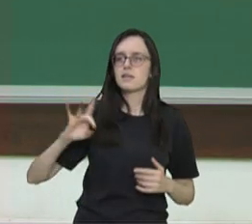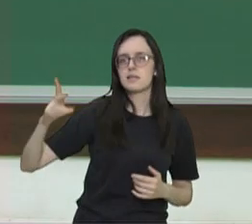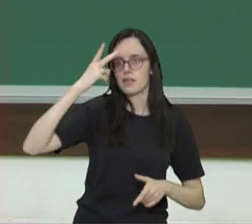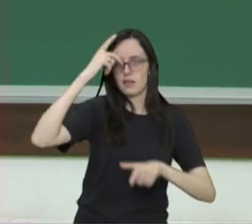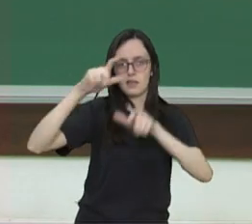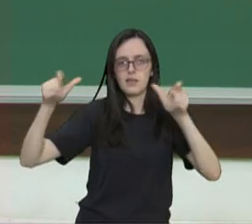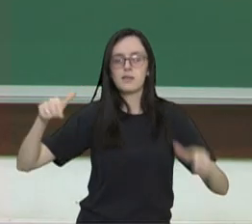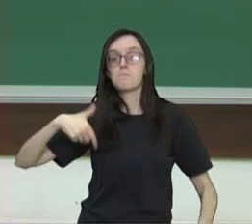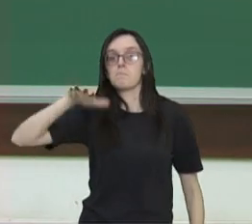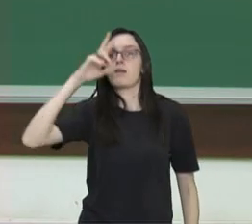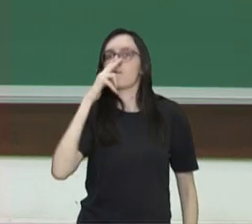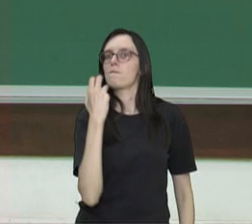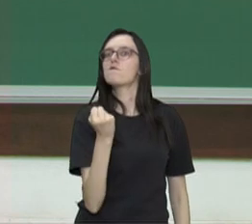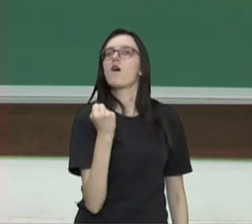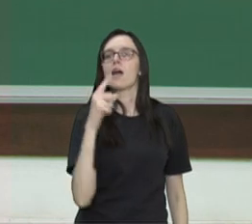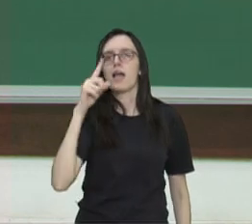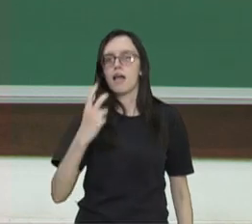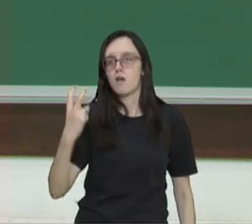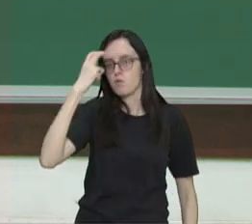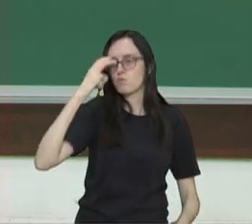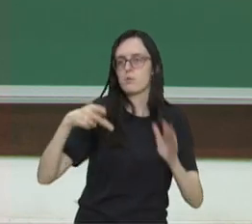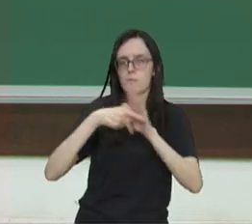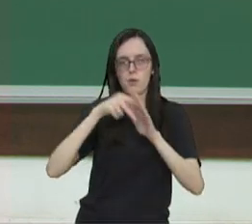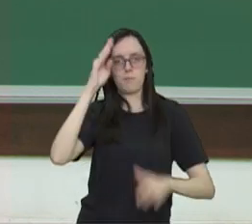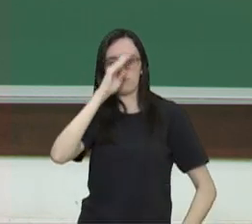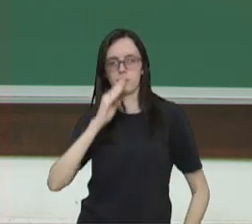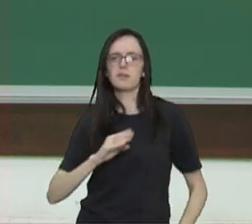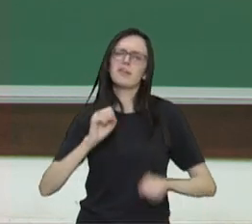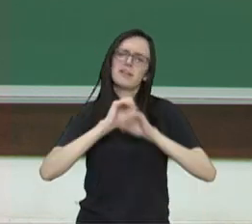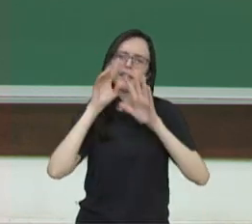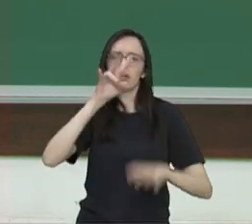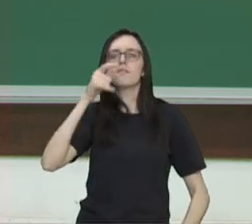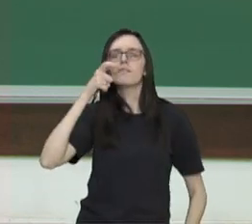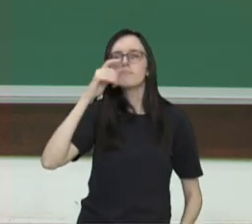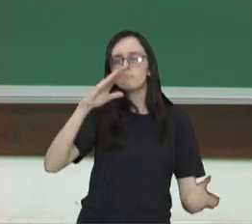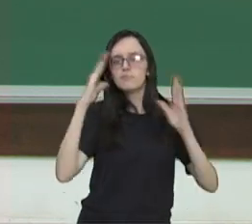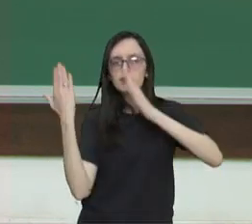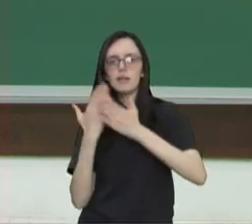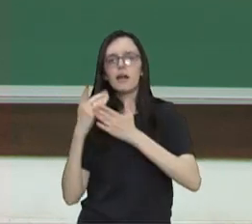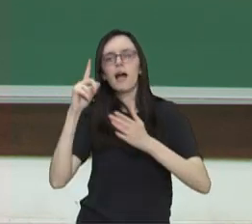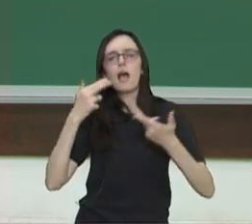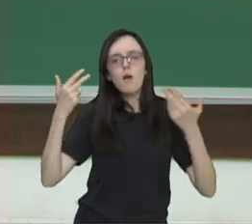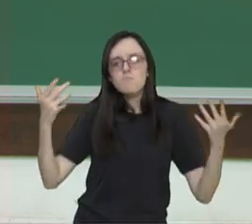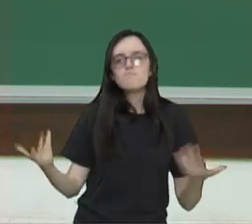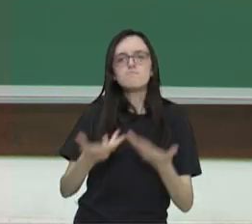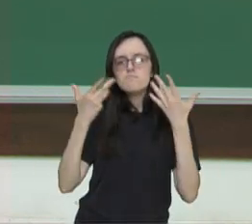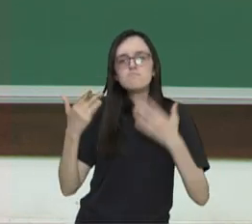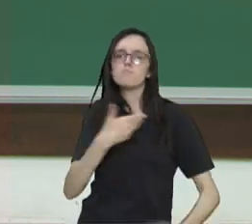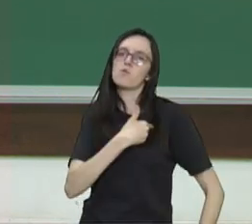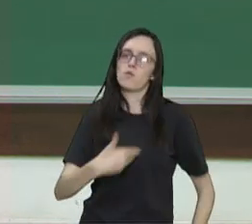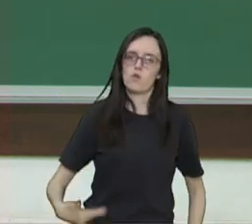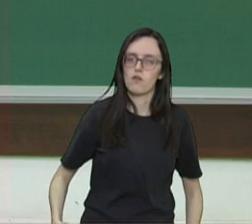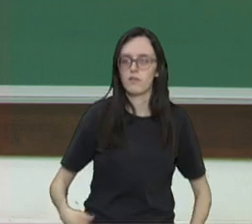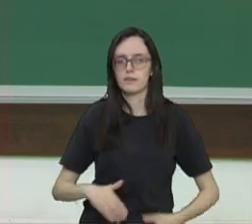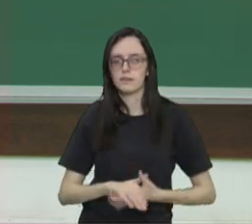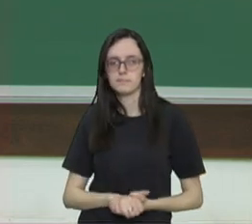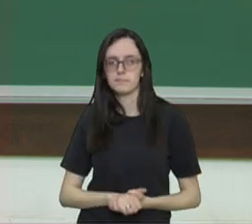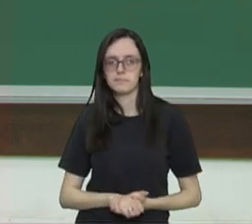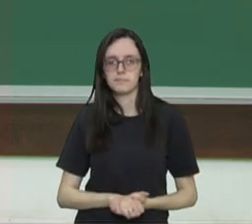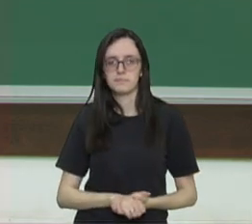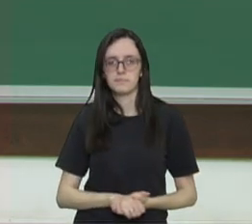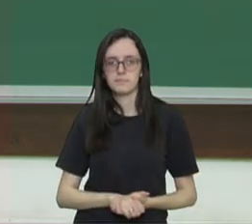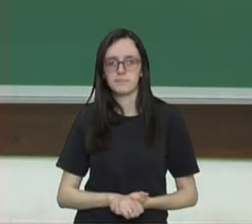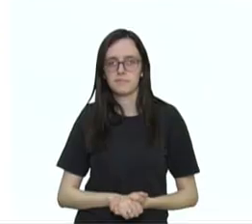com muito mais força, essa cultura brasileira. E claro, você vai vendo nessa aula, incentivado pelo governo isso. Ó,